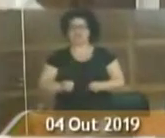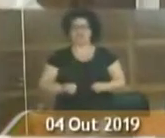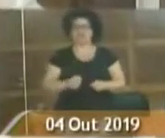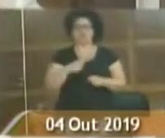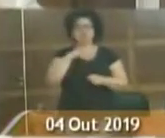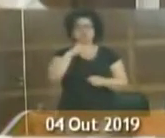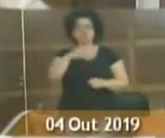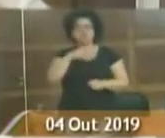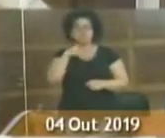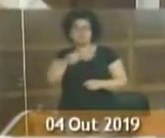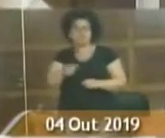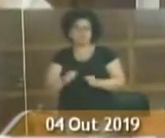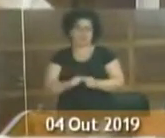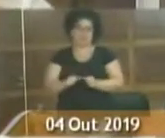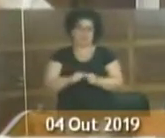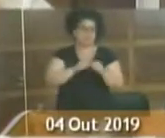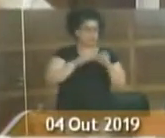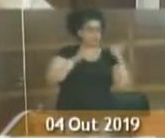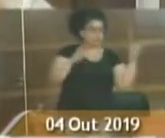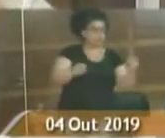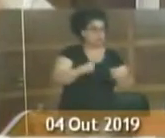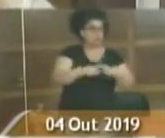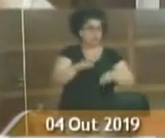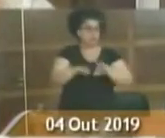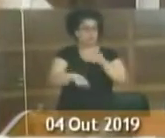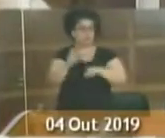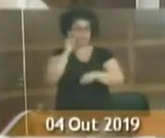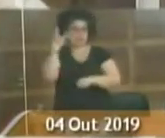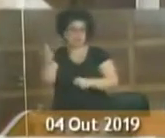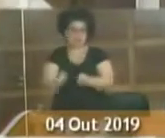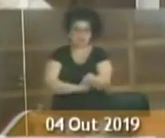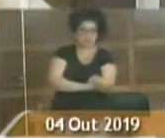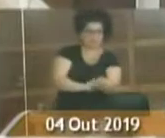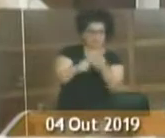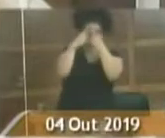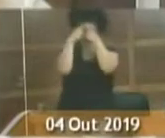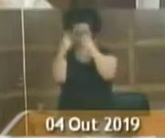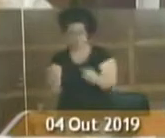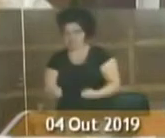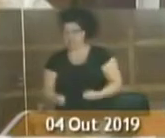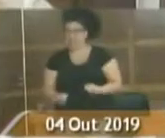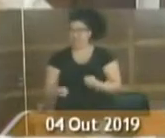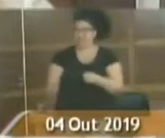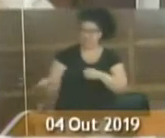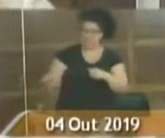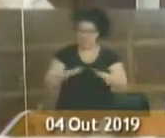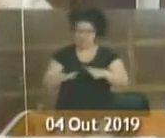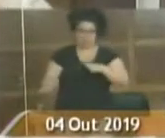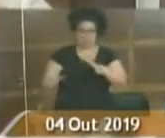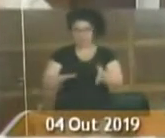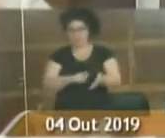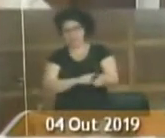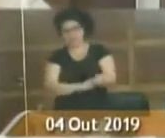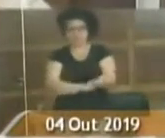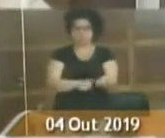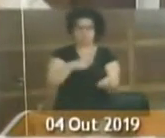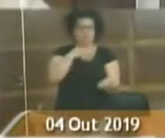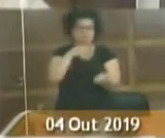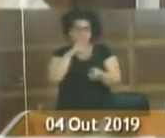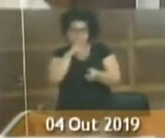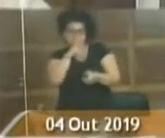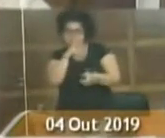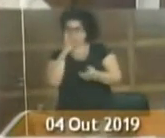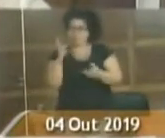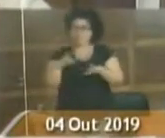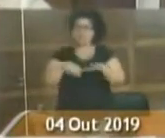não consegue fazer em todos, porque, às vezes, o bicho é muito, muito agressivo e também, às vezes, não vai funcionar.